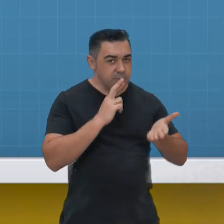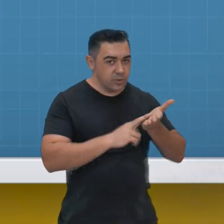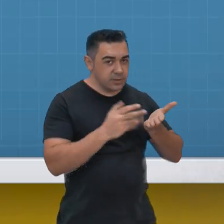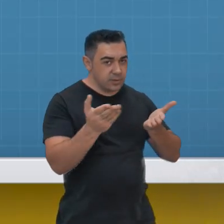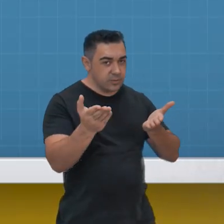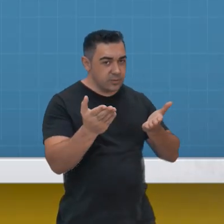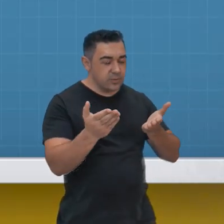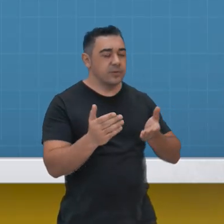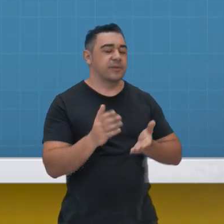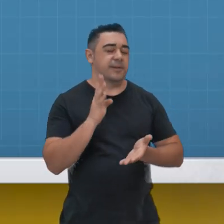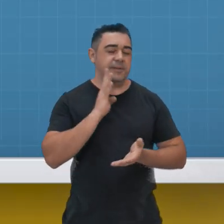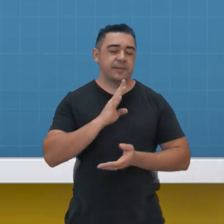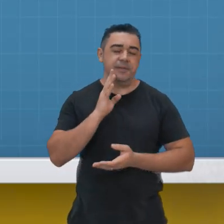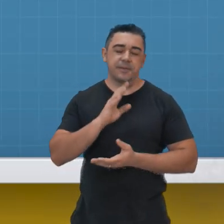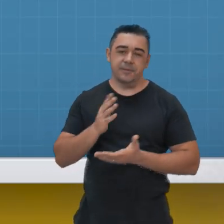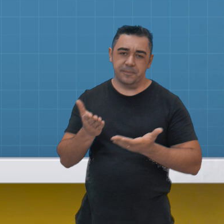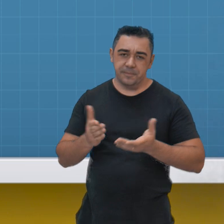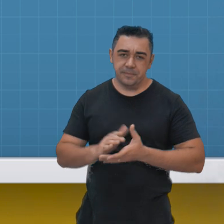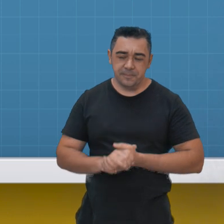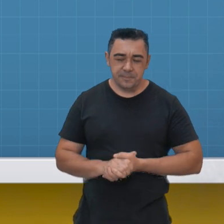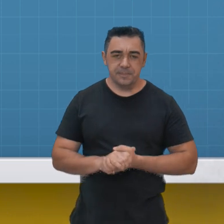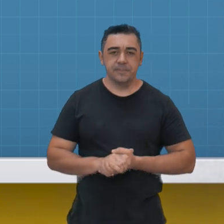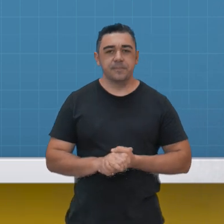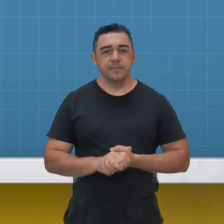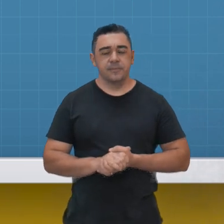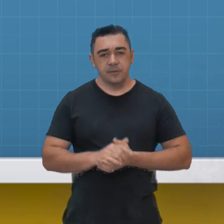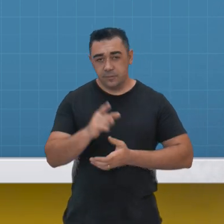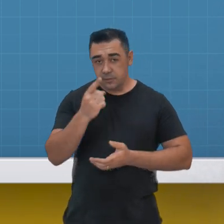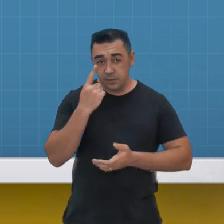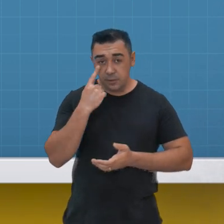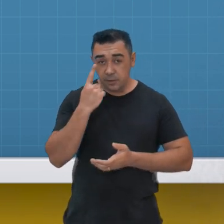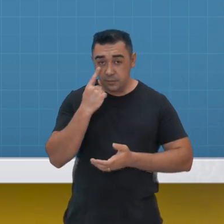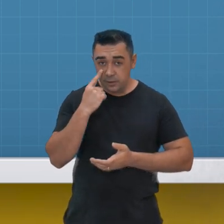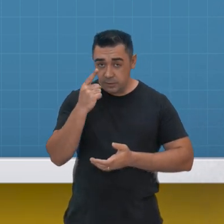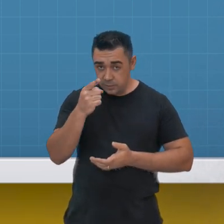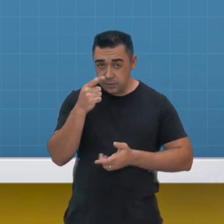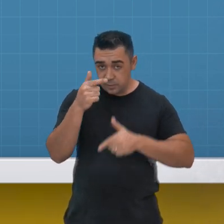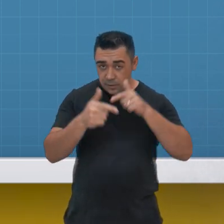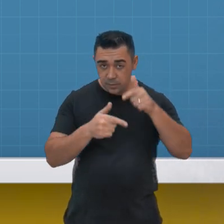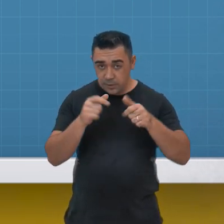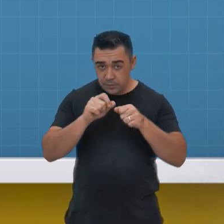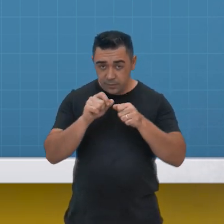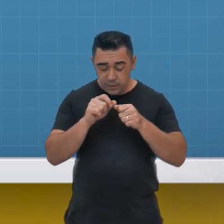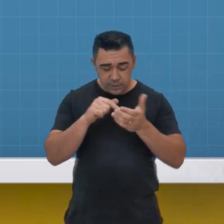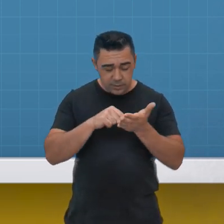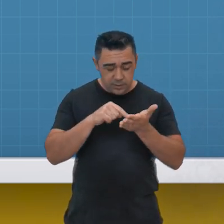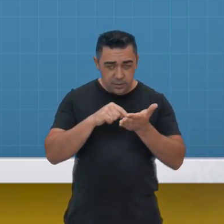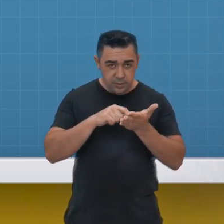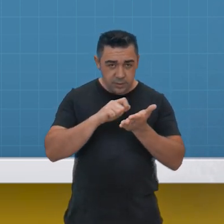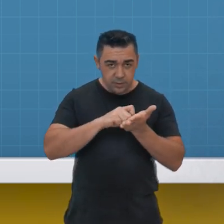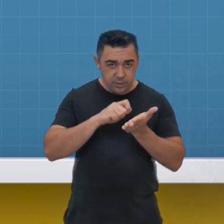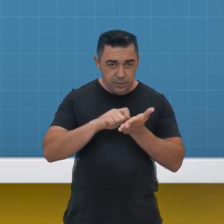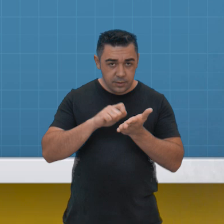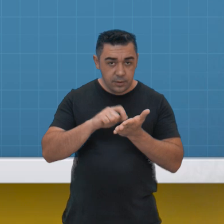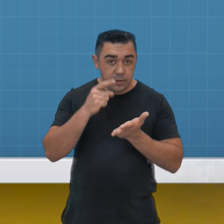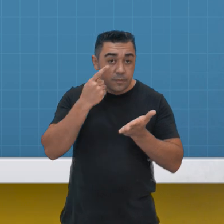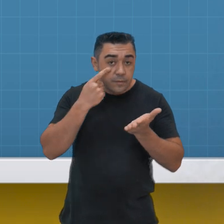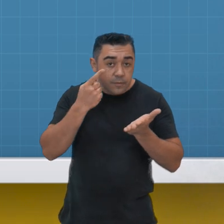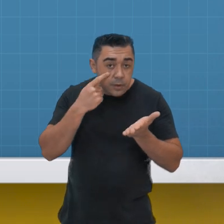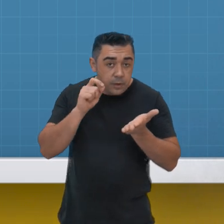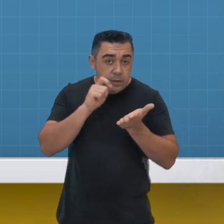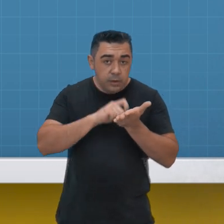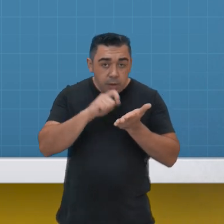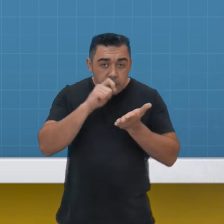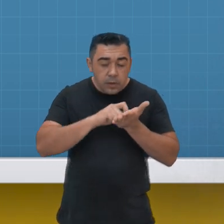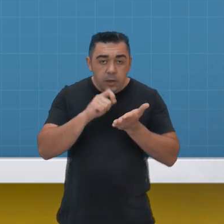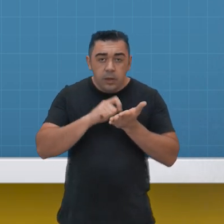Respondeu? Legal. Dá uma olhadinha no seu trabalho, por favor, e veja se